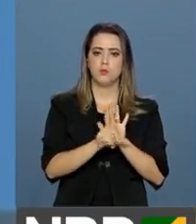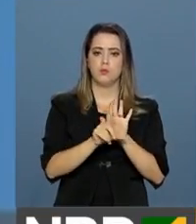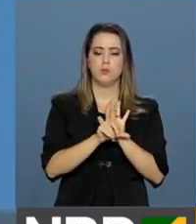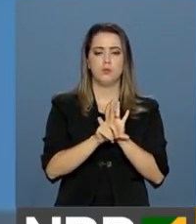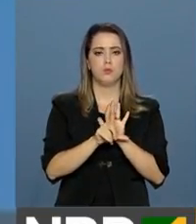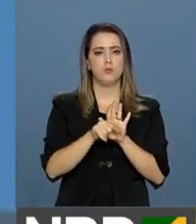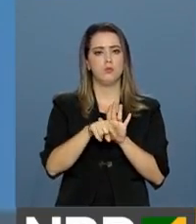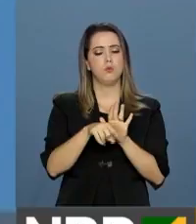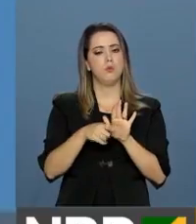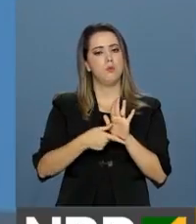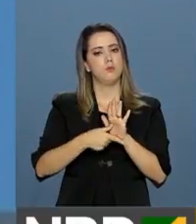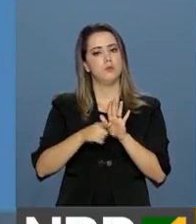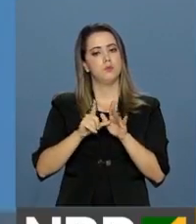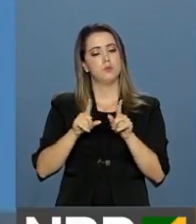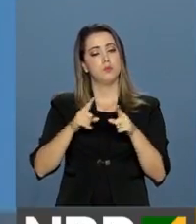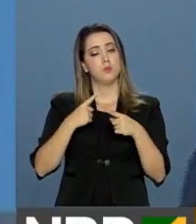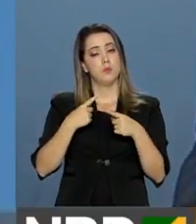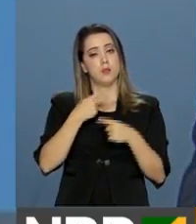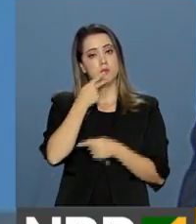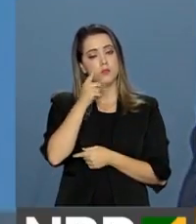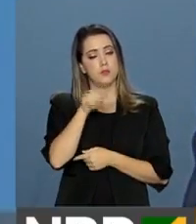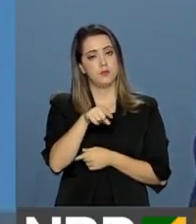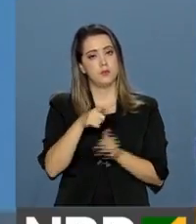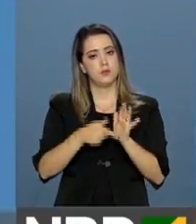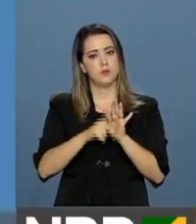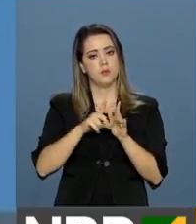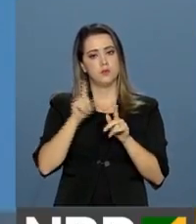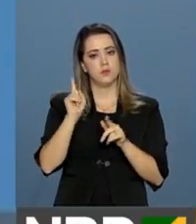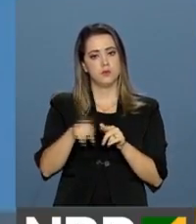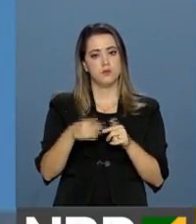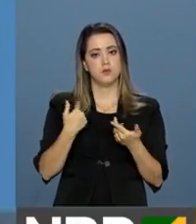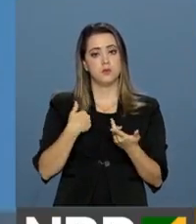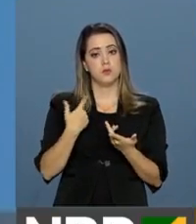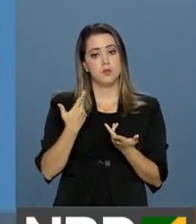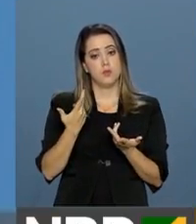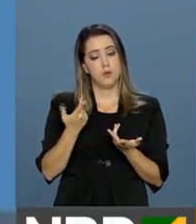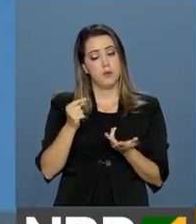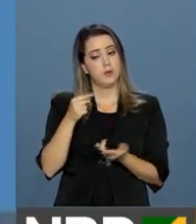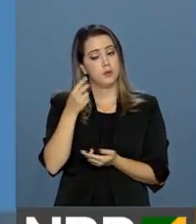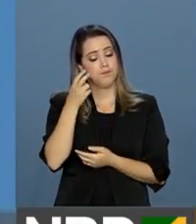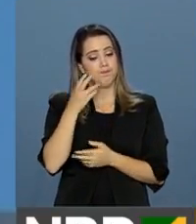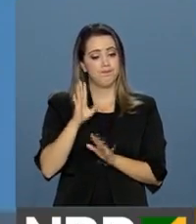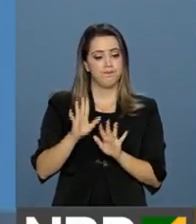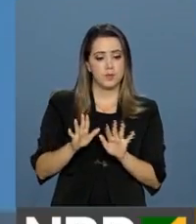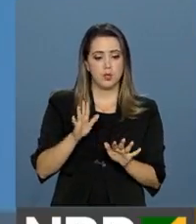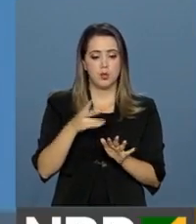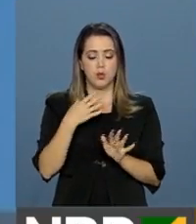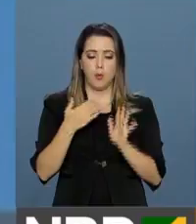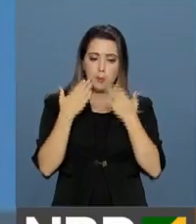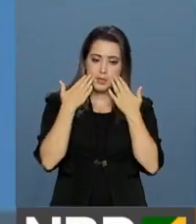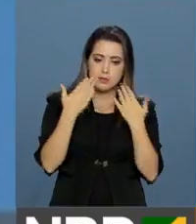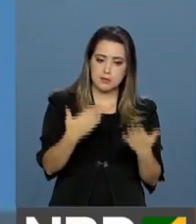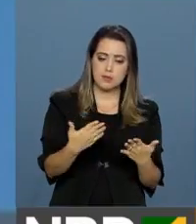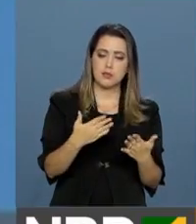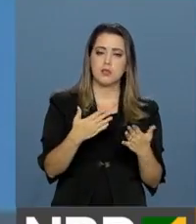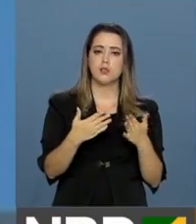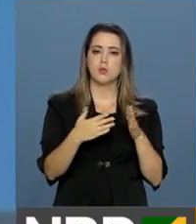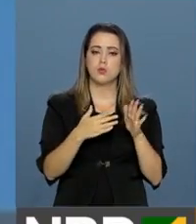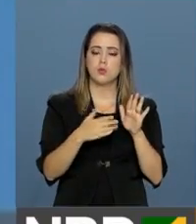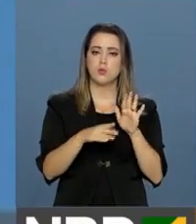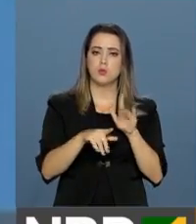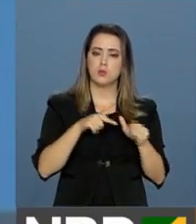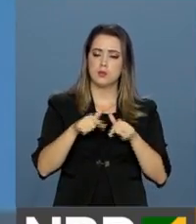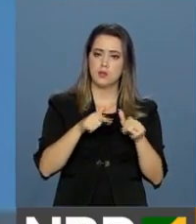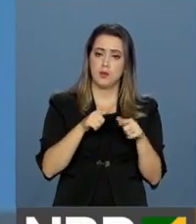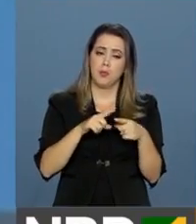não sem antes na justificativa dizer olha é com certo pudor intelectual que representa este projeto porque a